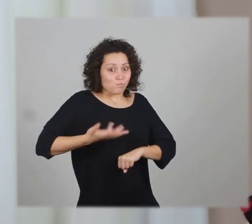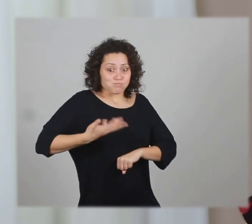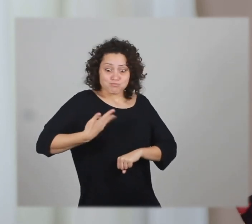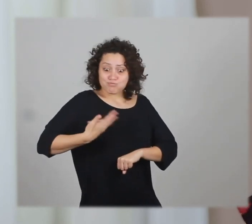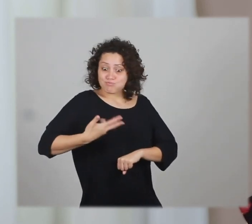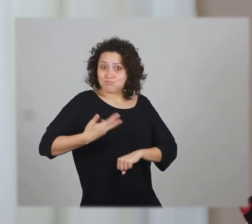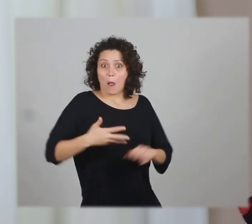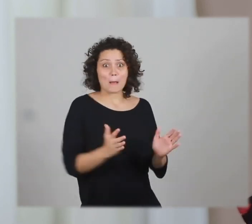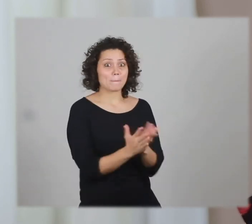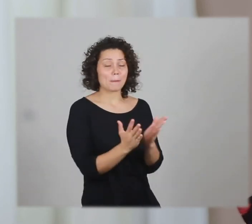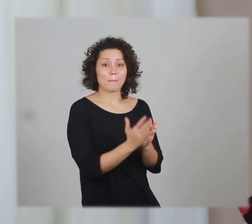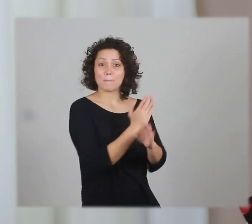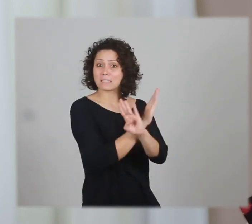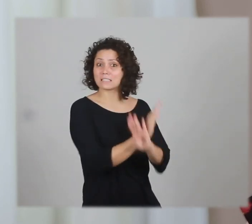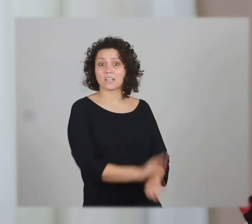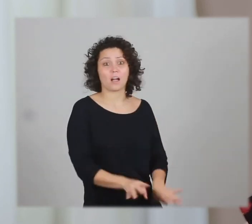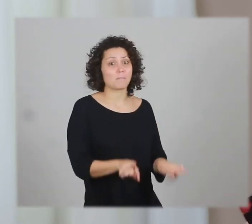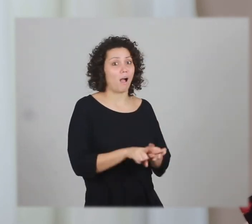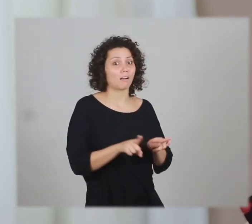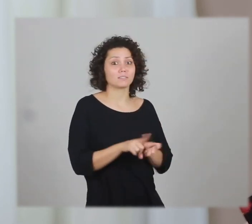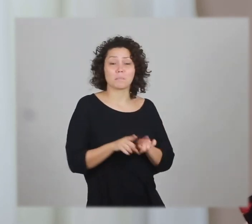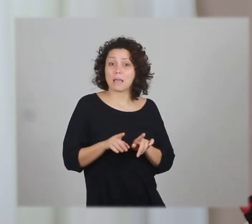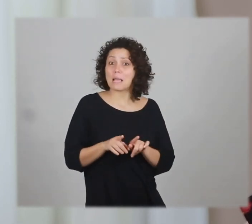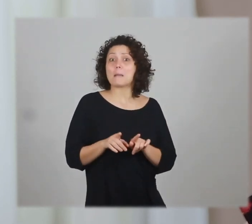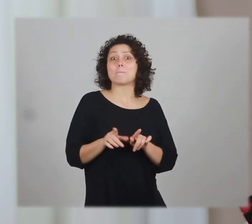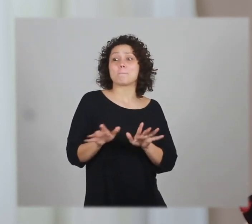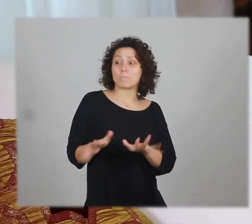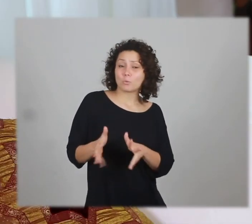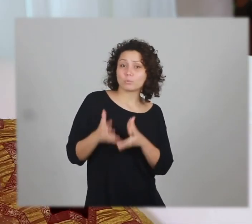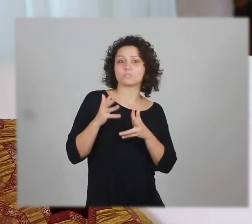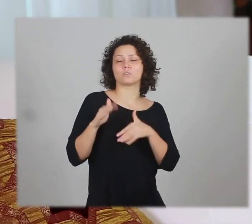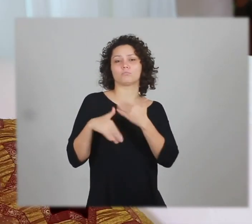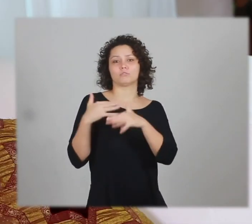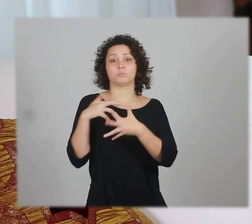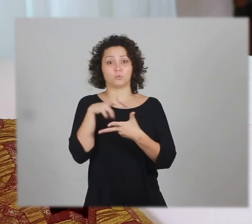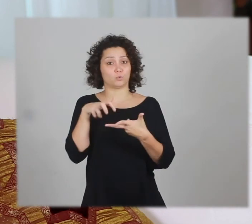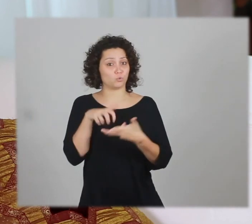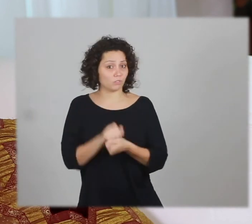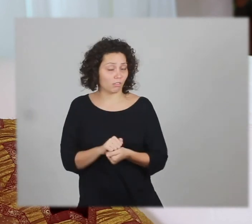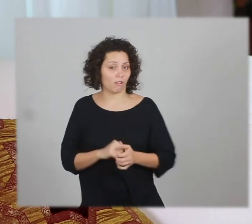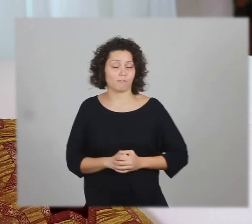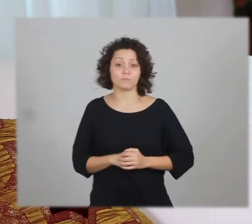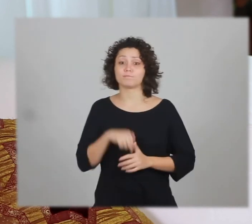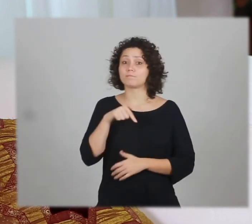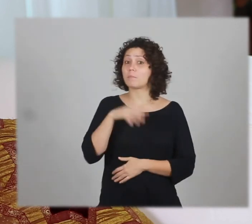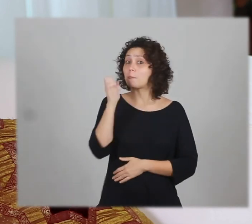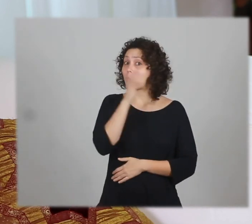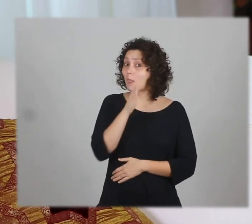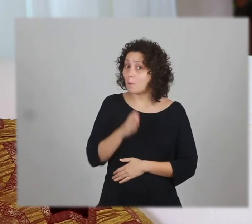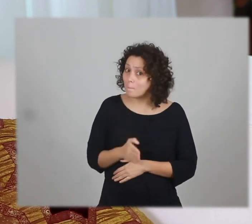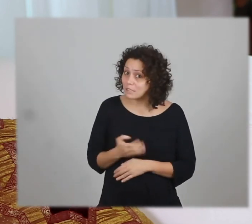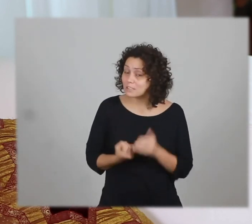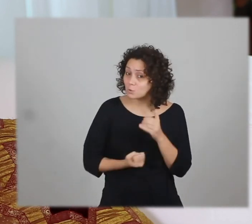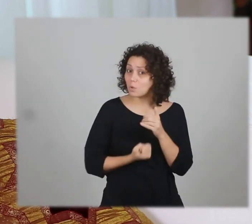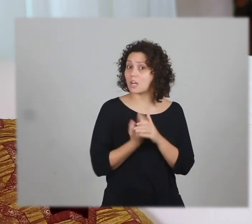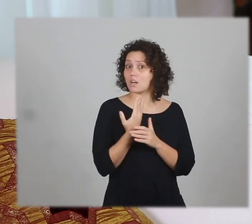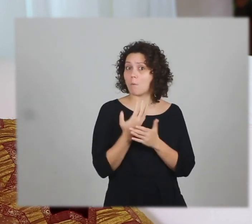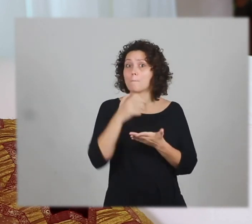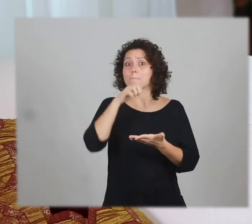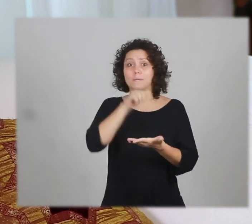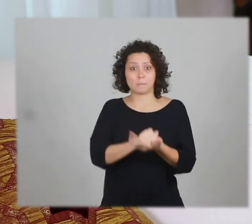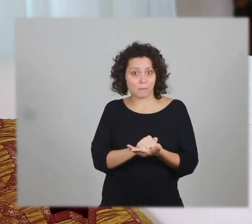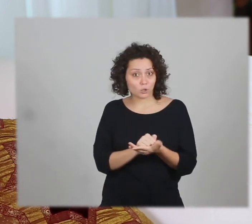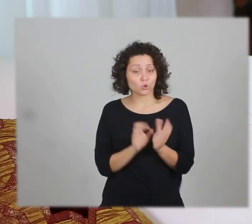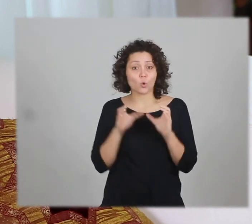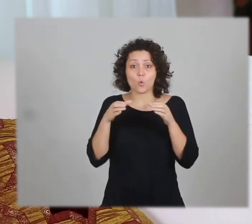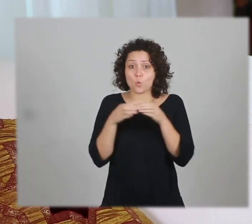ter criado e implementado a Comissão Nacional dos ODSs e o fomento à criação das comissões subnacionais, muito mais